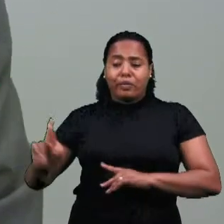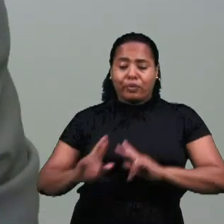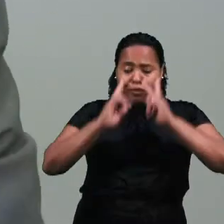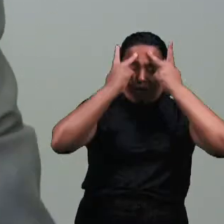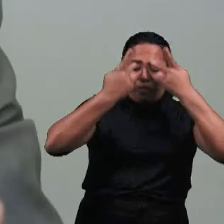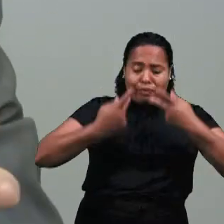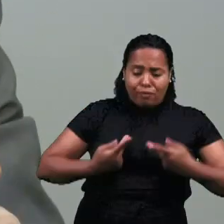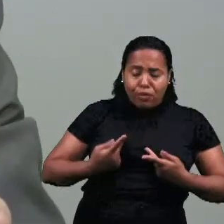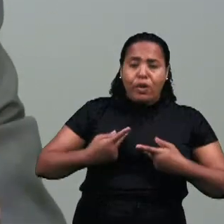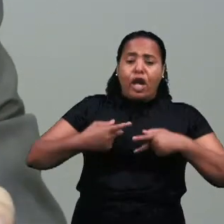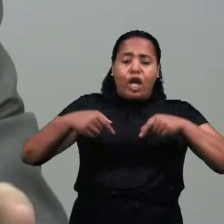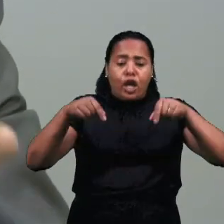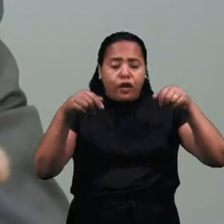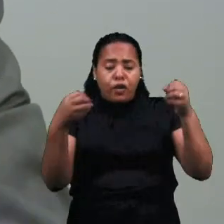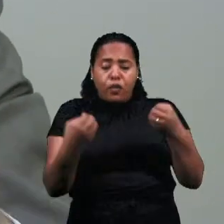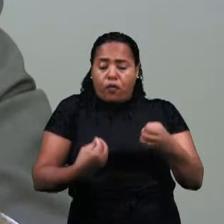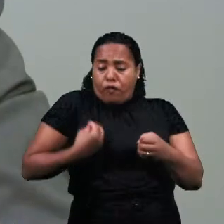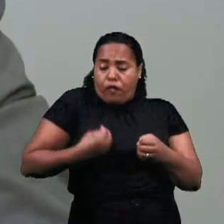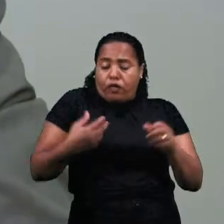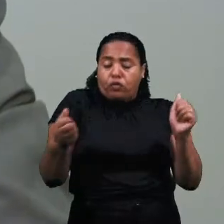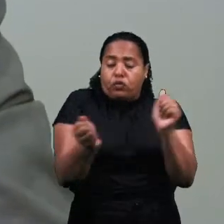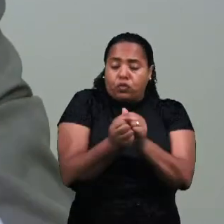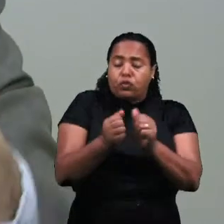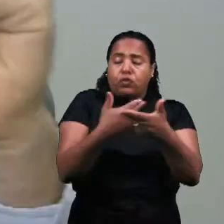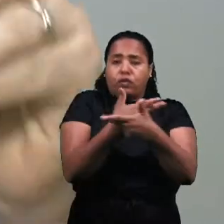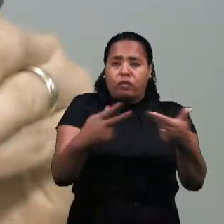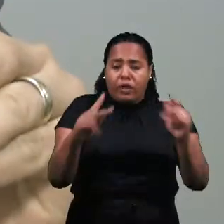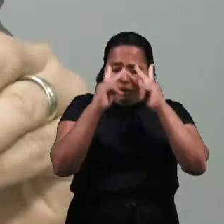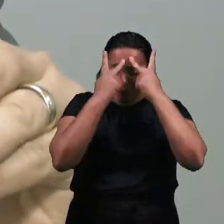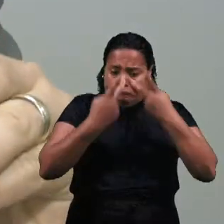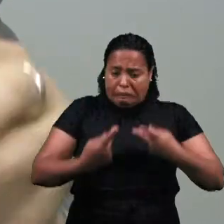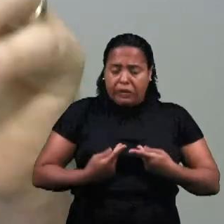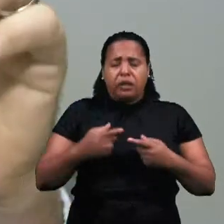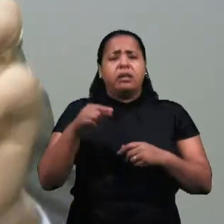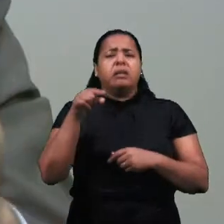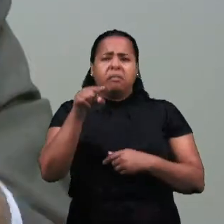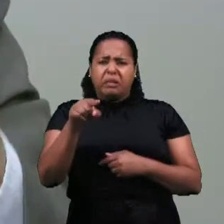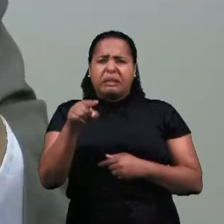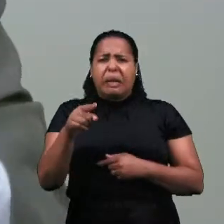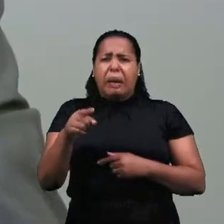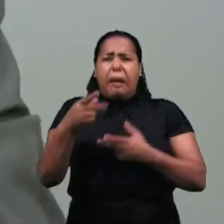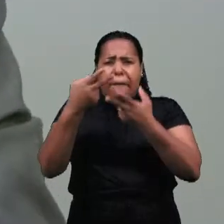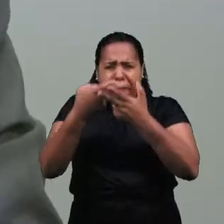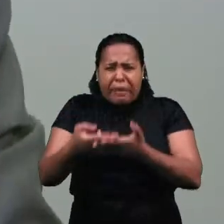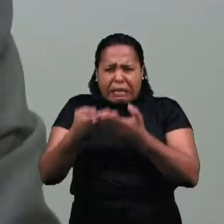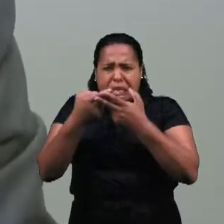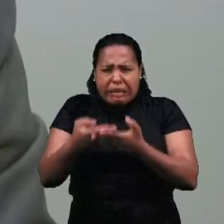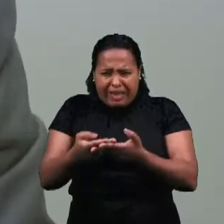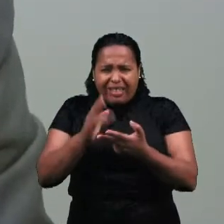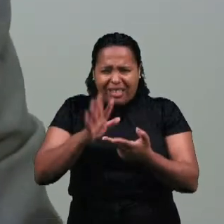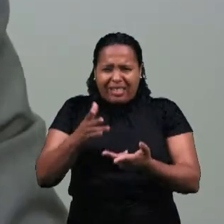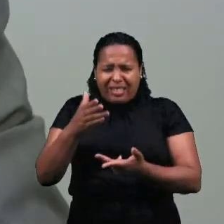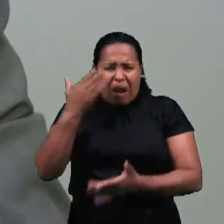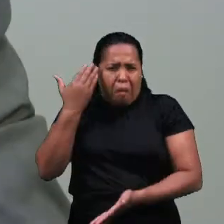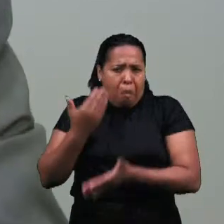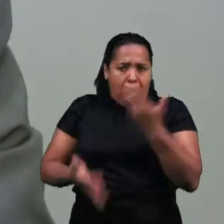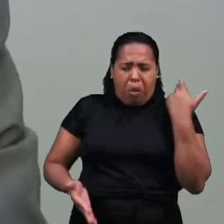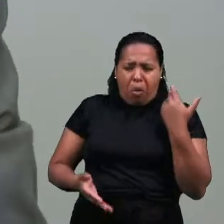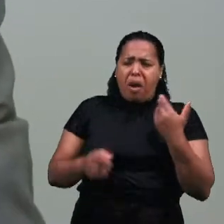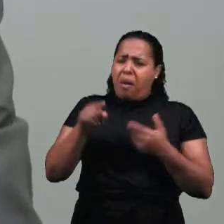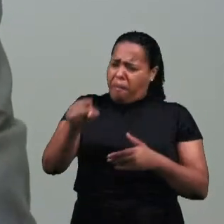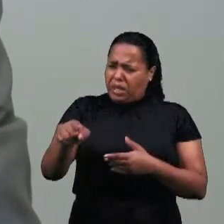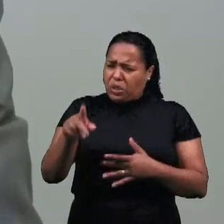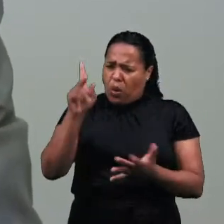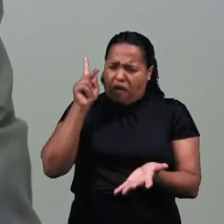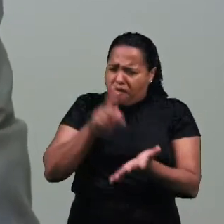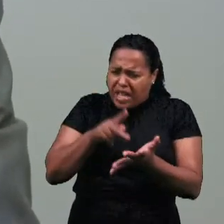né? Queria saber, assim, na profissão do senhor, se o senhor, assim, já perdeu a paciência com alguém, assim, essa pessoa não tá me falando a verdade, essa pessoa, como